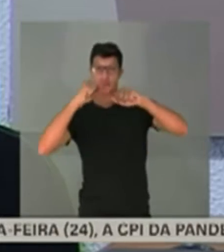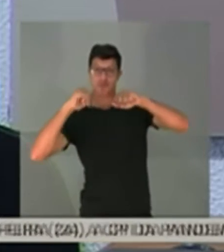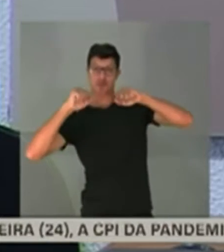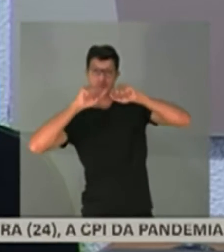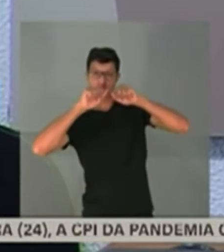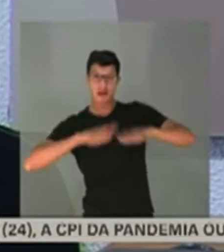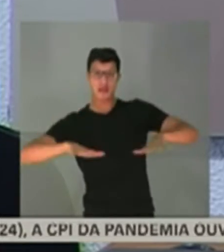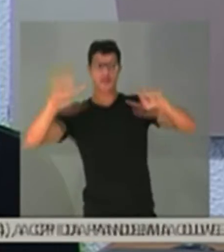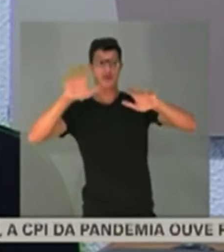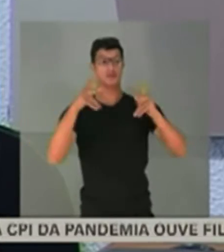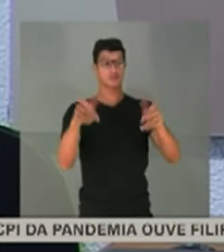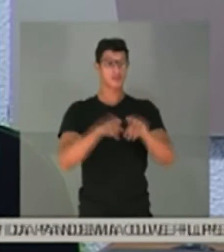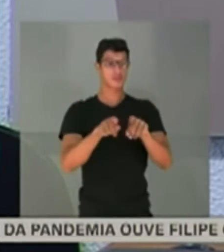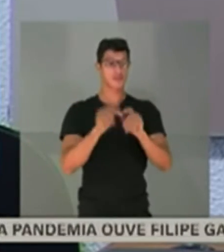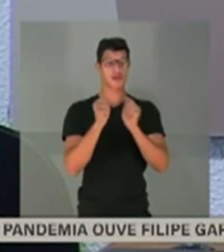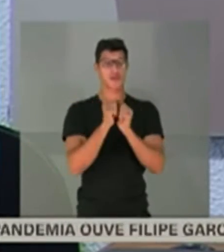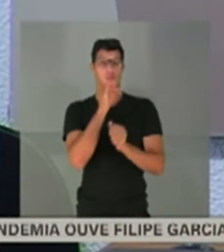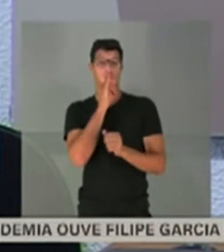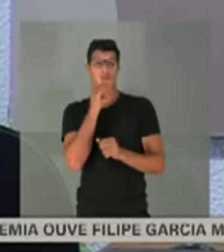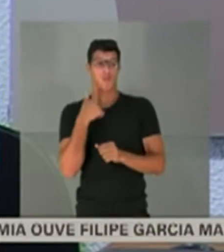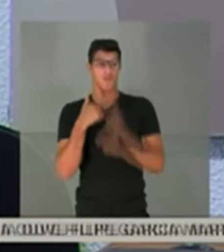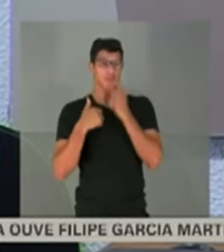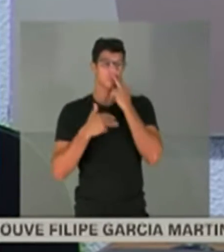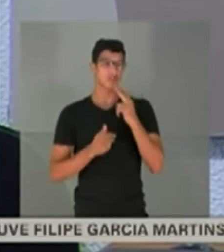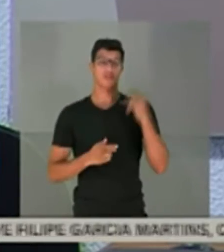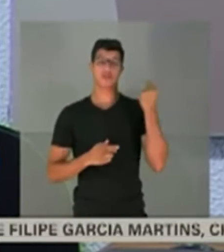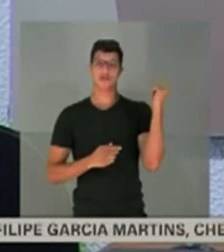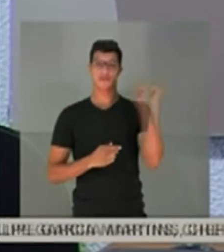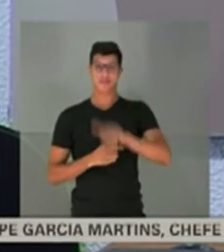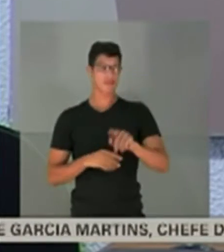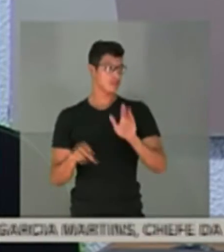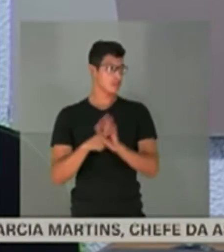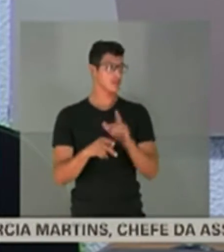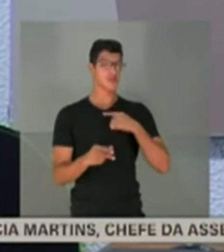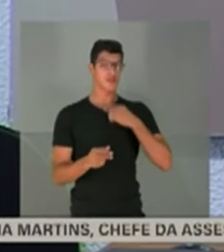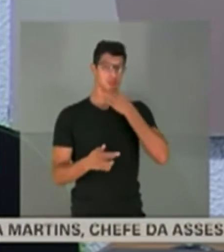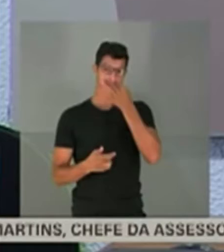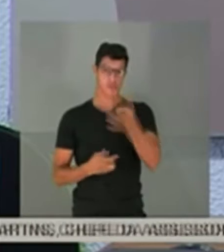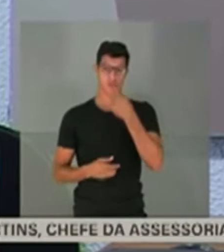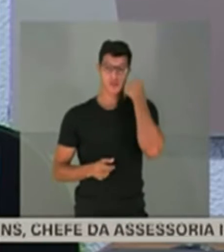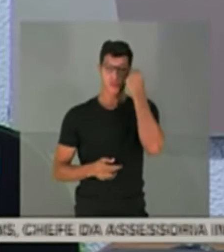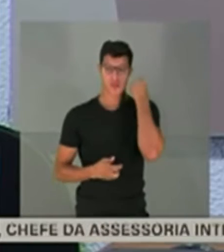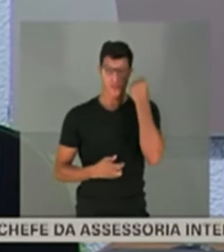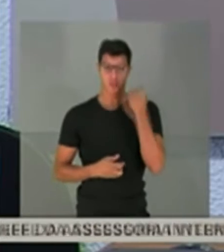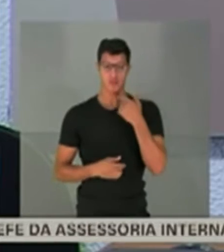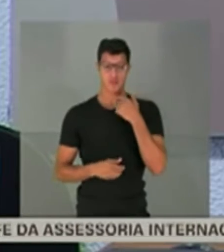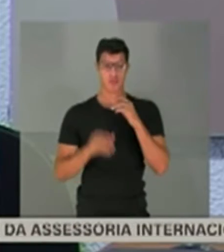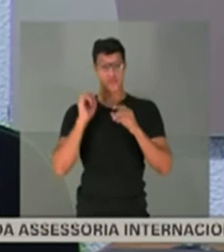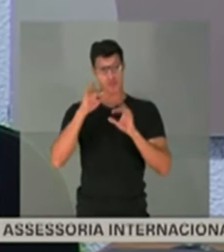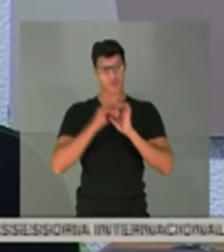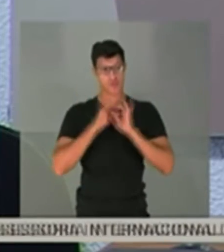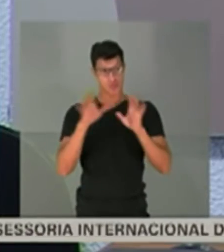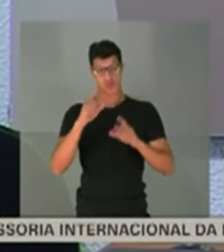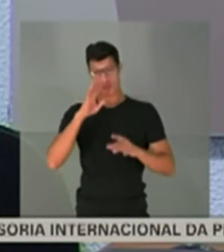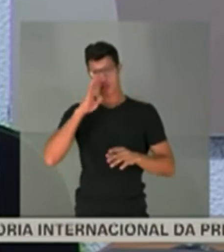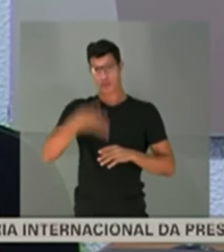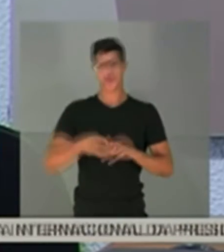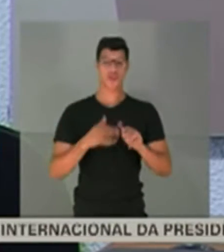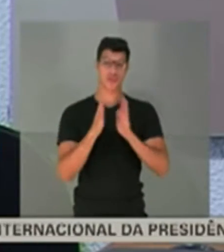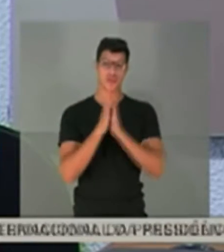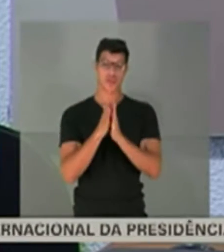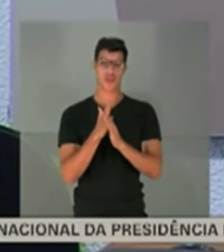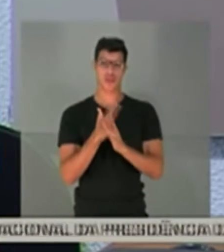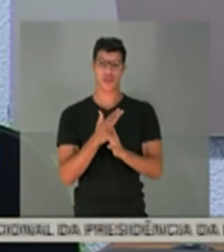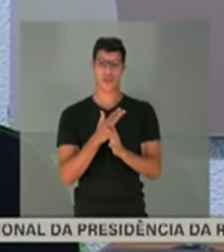Inclusive, com exemplos que eu acho que deviam vir para essa uma sugestão, senador, se me permite a ousadia. Por favor. Presidente.